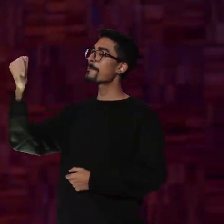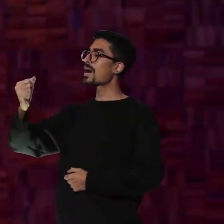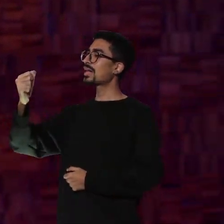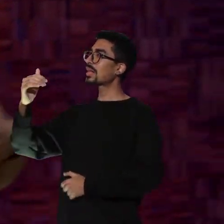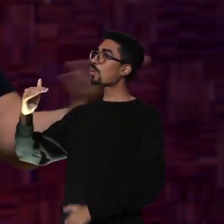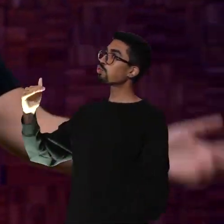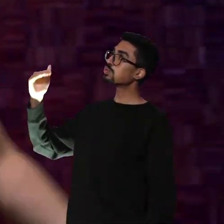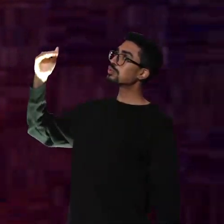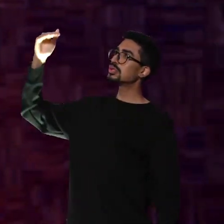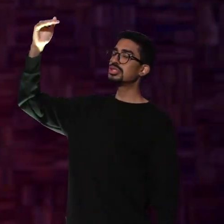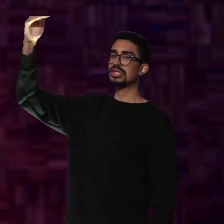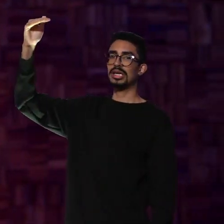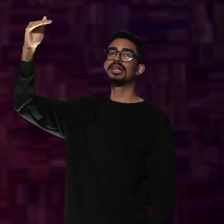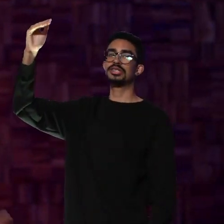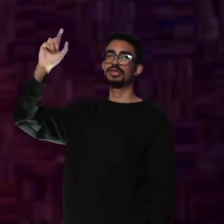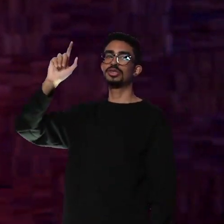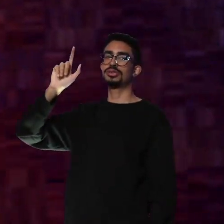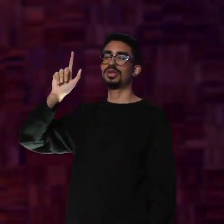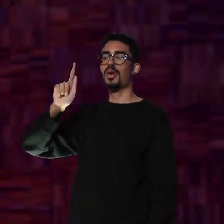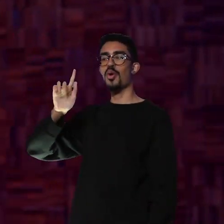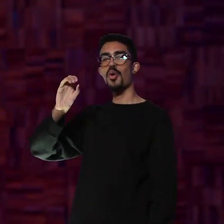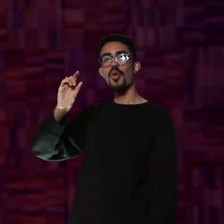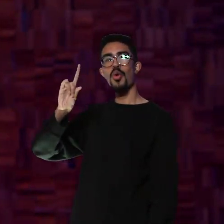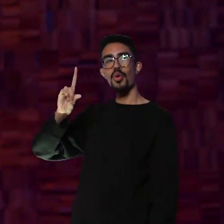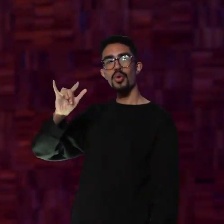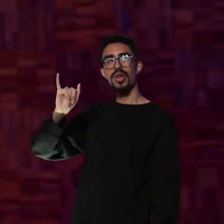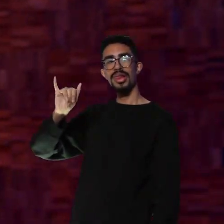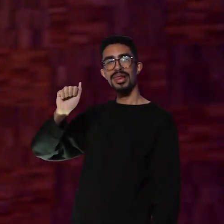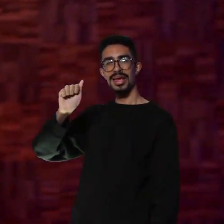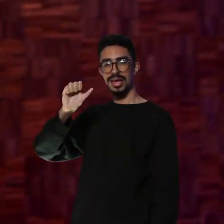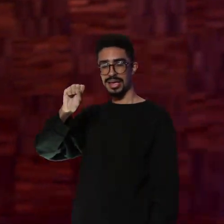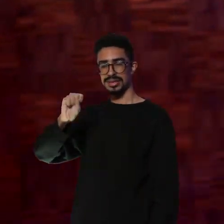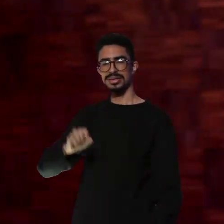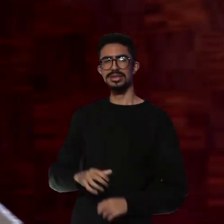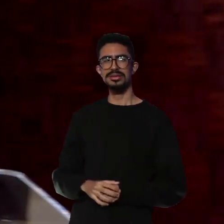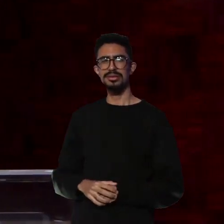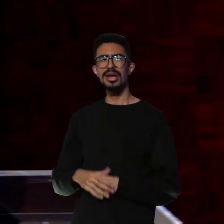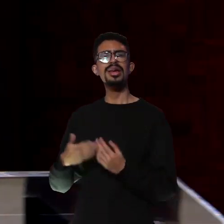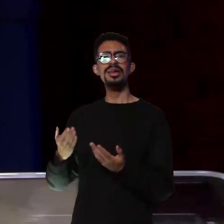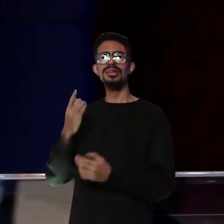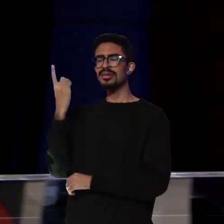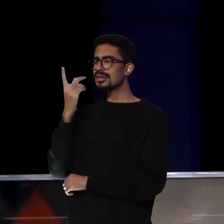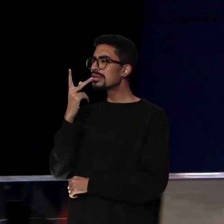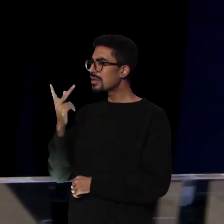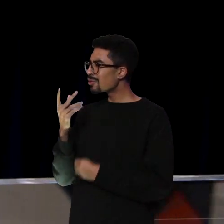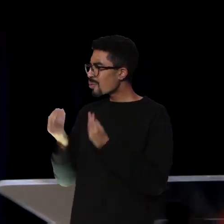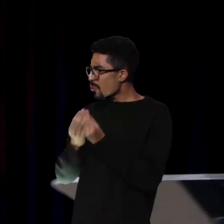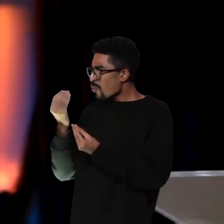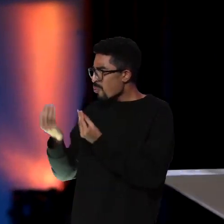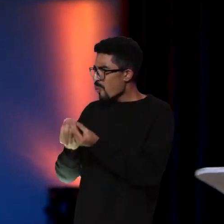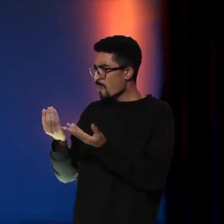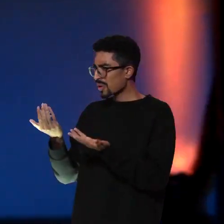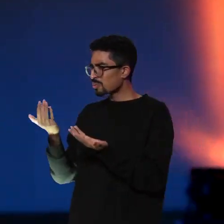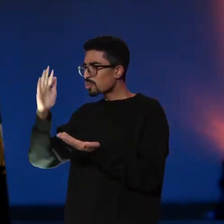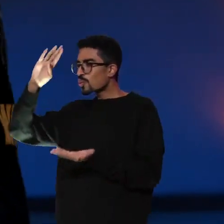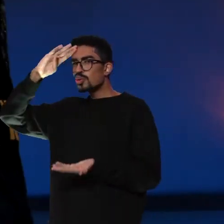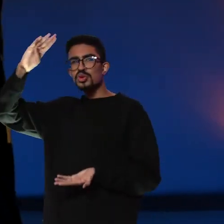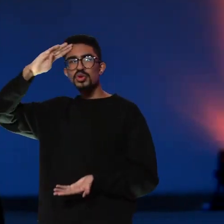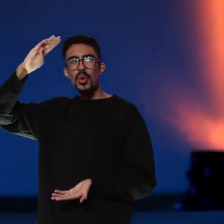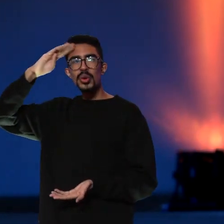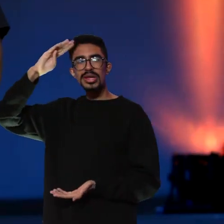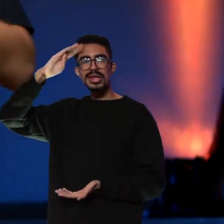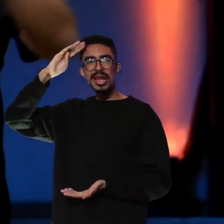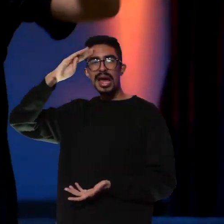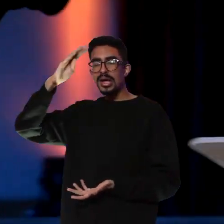rei que ele vai dar a filha dele em casamento. E ele começa a olhar para lá e fala assim, mas como é que ninguém dos soldados mais experientes não consegue perceber e